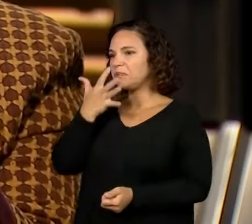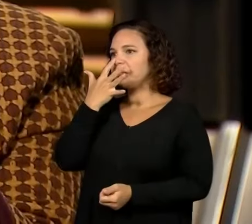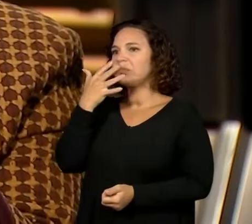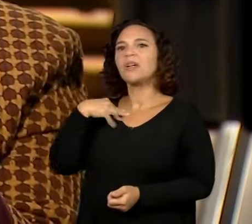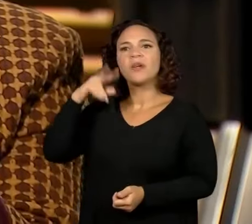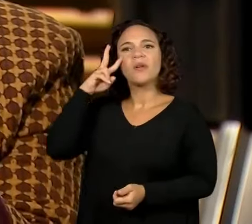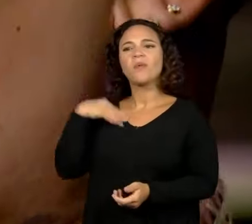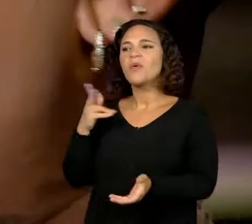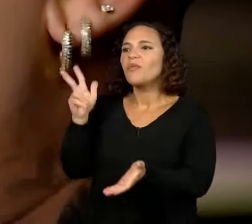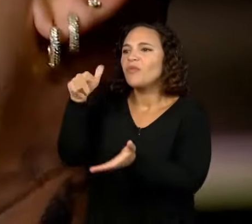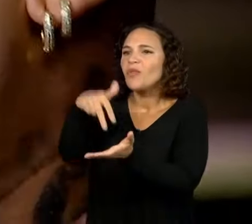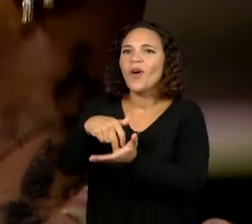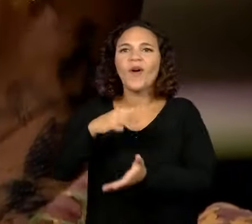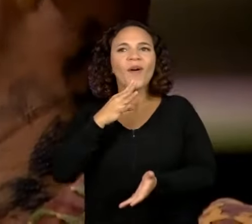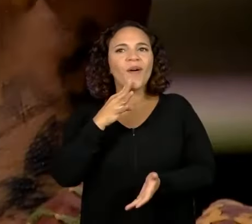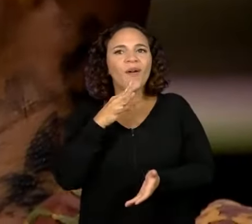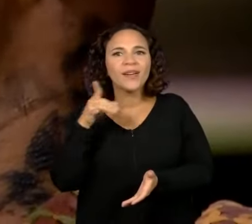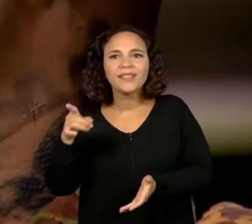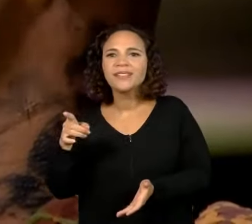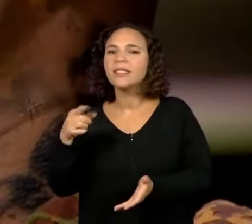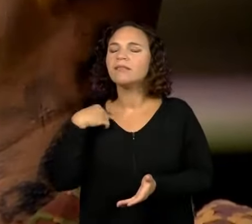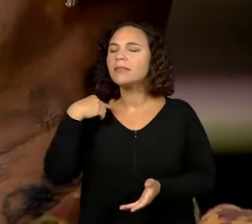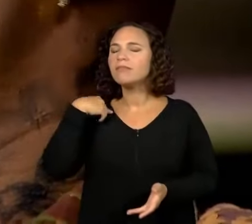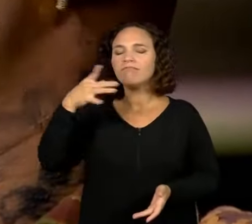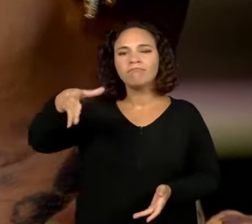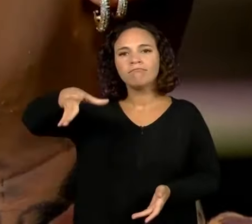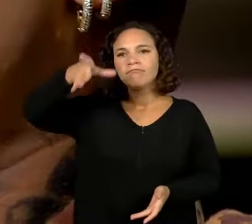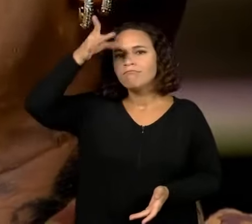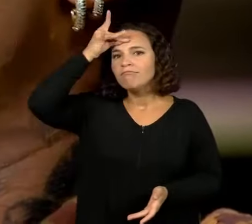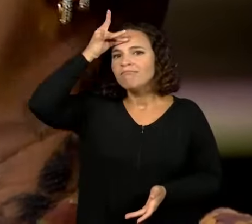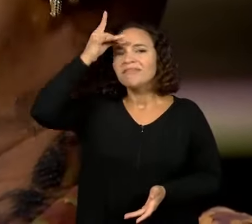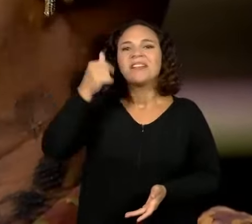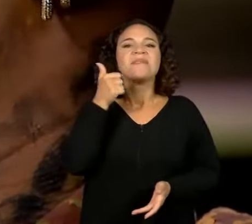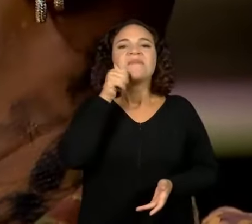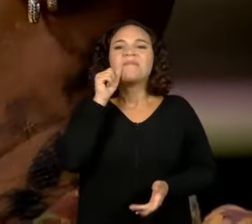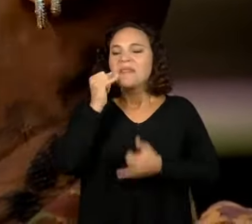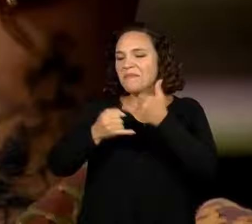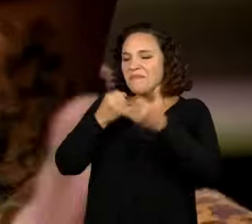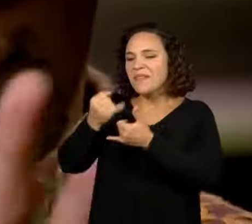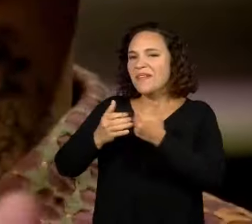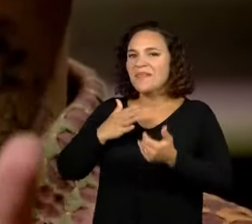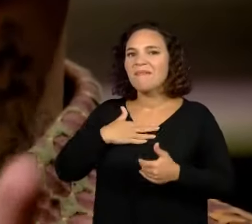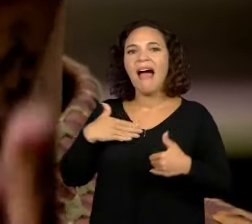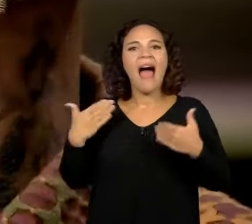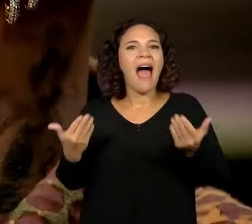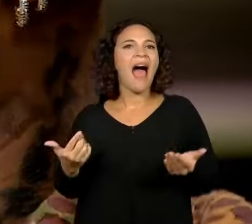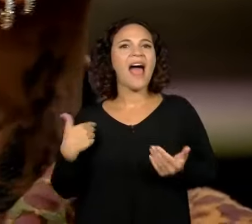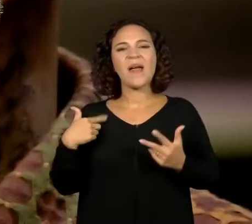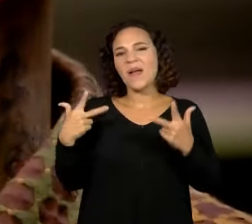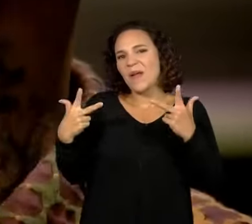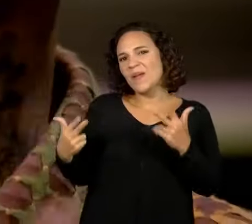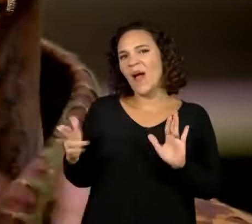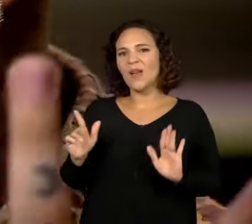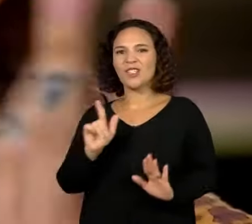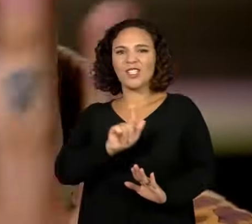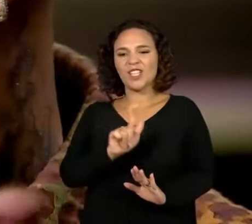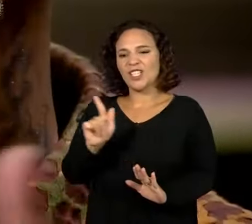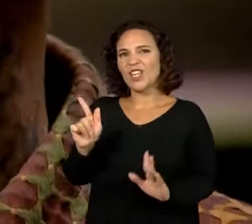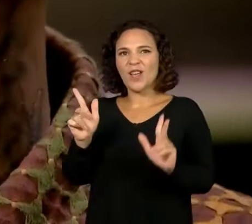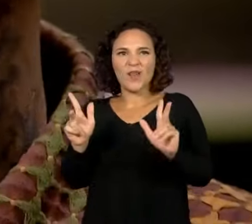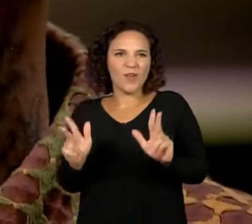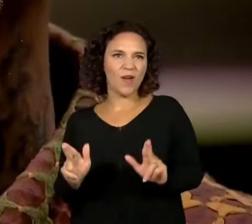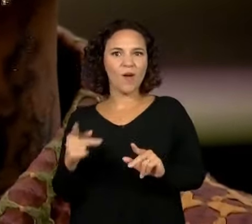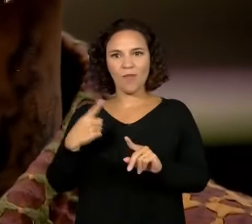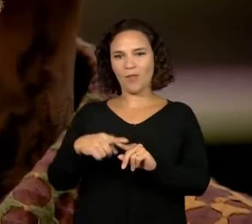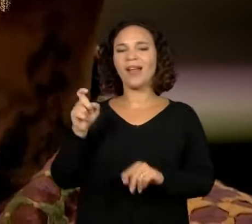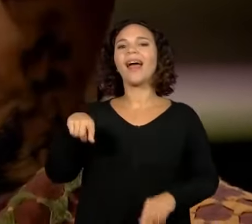ido conhecer a mulher e ficou muito na minha cabeça isso a minha mãe ficava brincando zoando né ai eu sou GG que nem ela ela é GG também porque minha